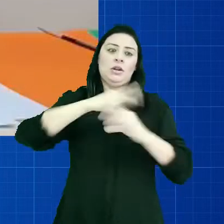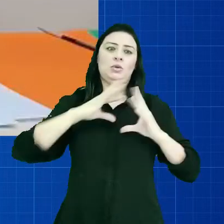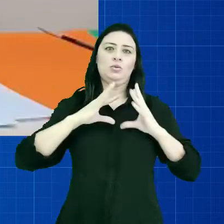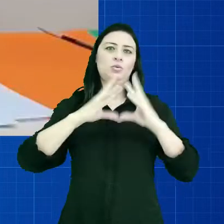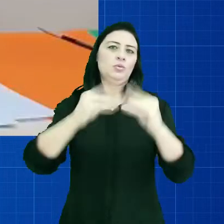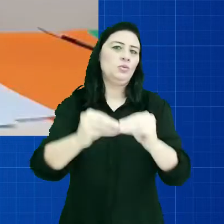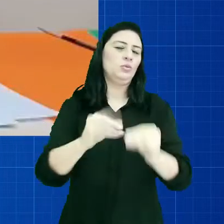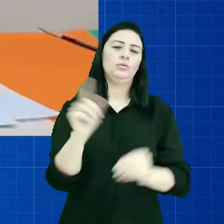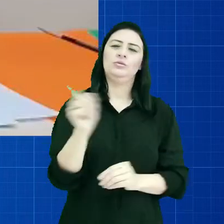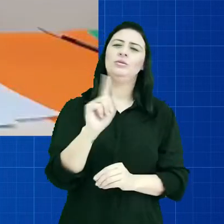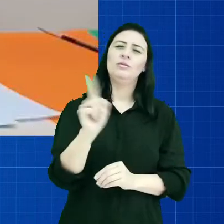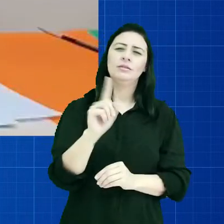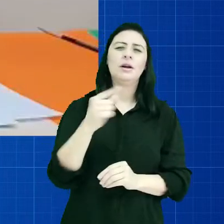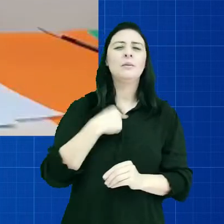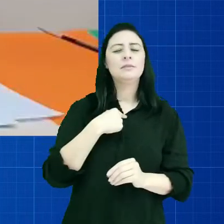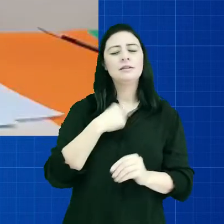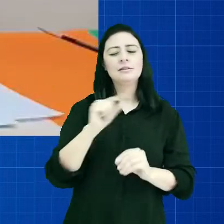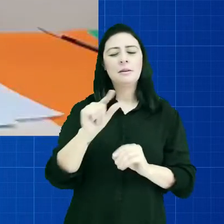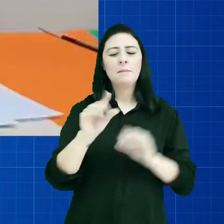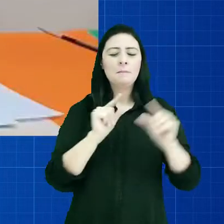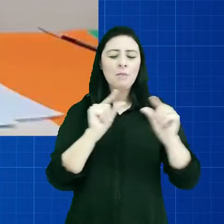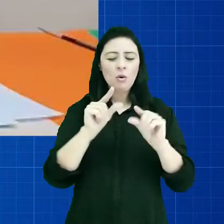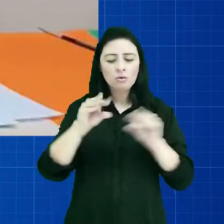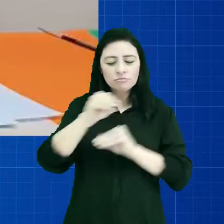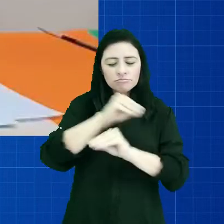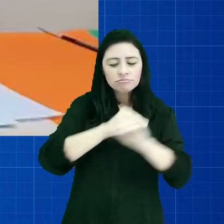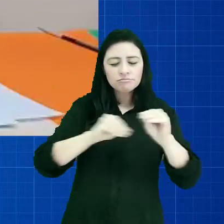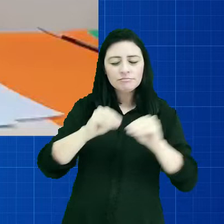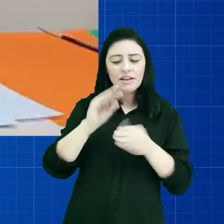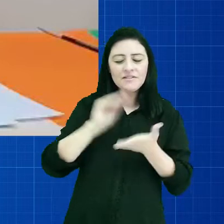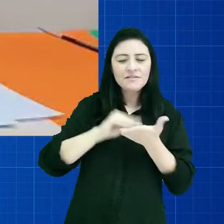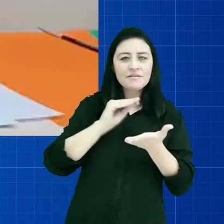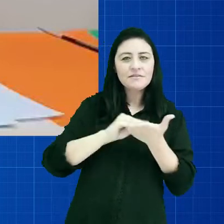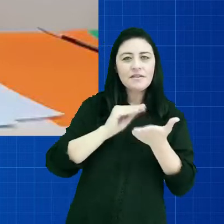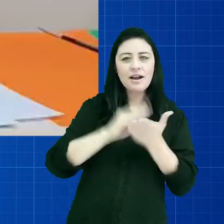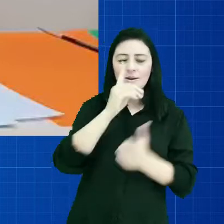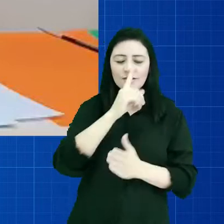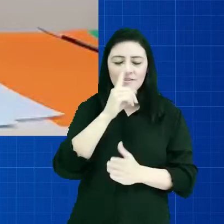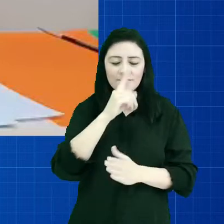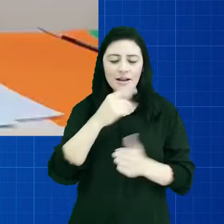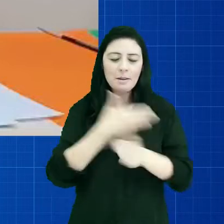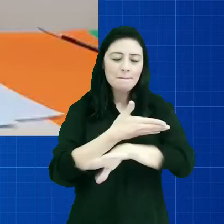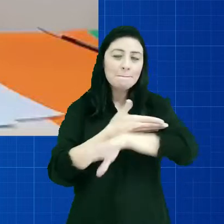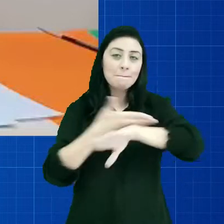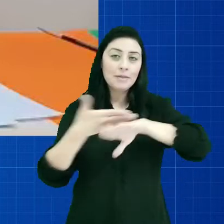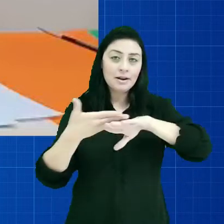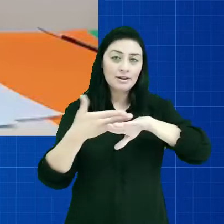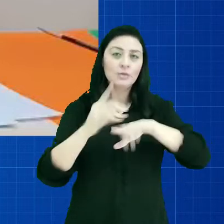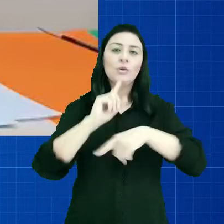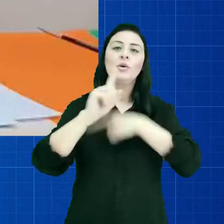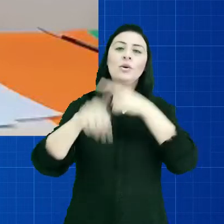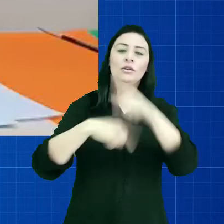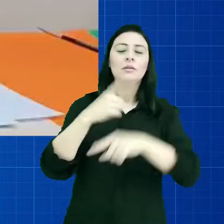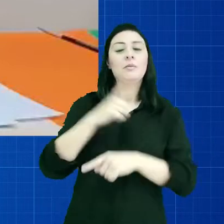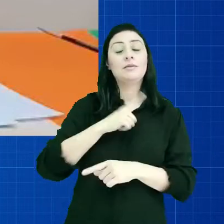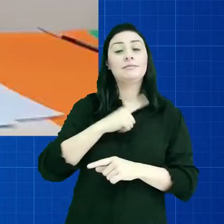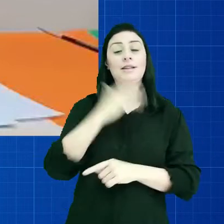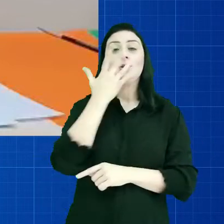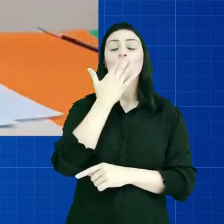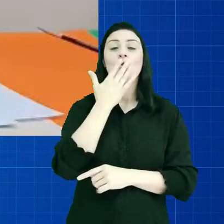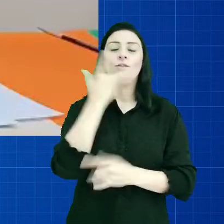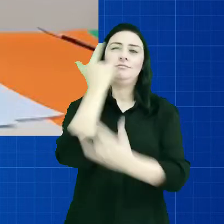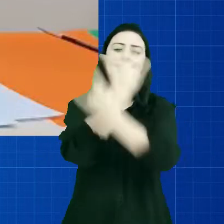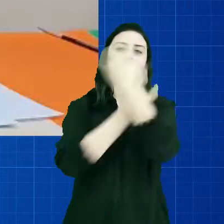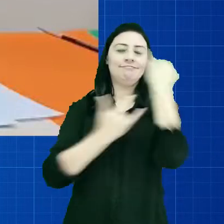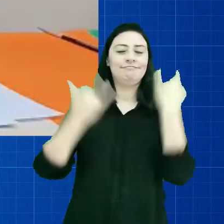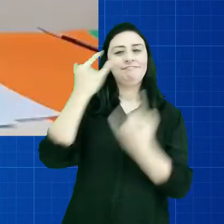misturar toda a tinta, assim, mas preencher os espaços que estão em branco. E depois de pronto vão ficar nuances assim bem